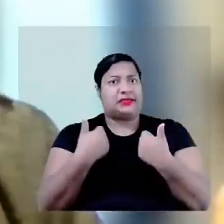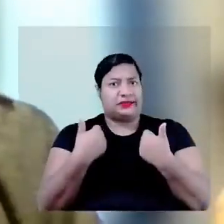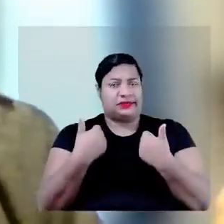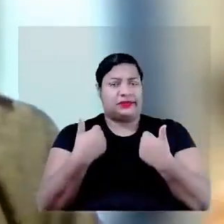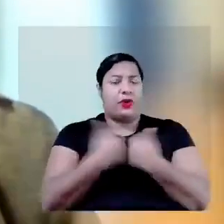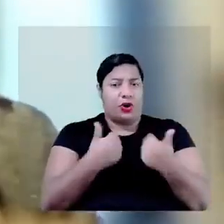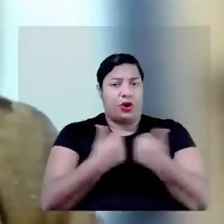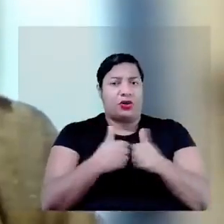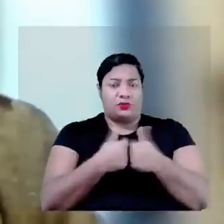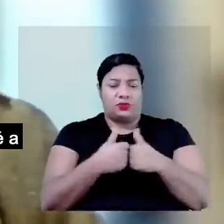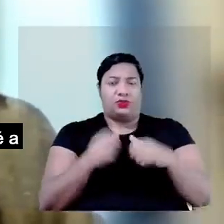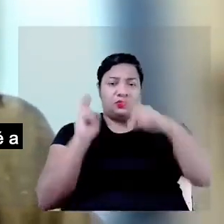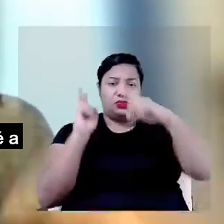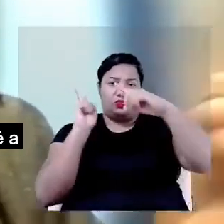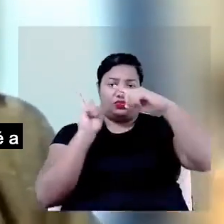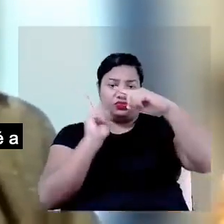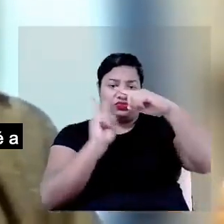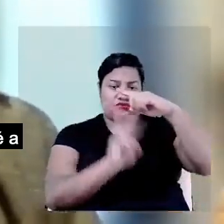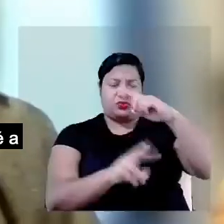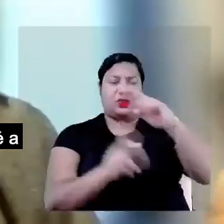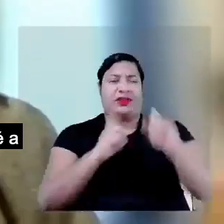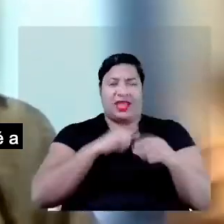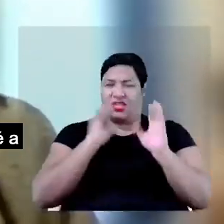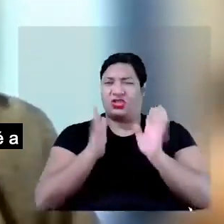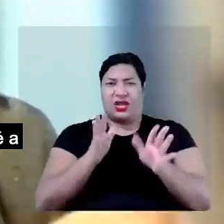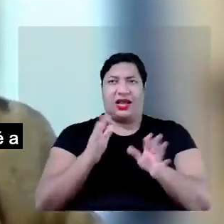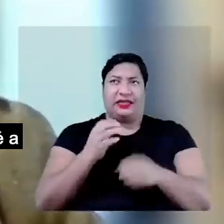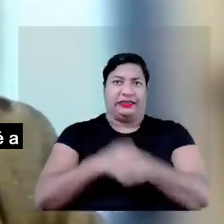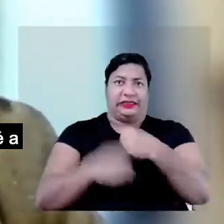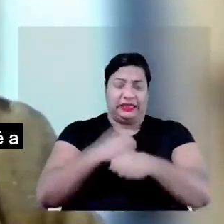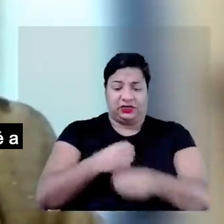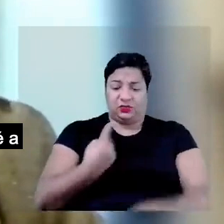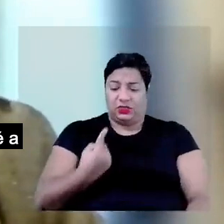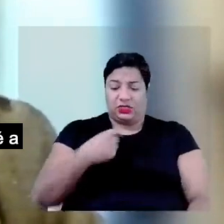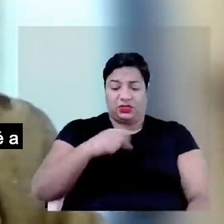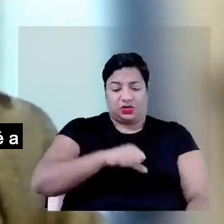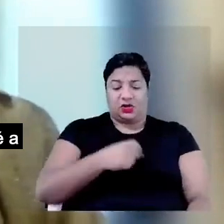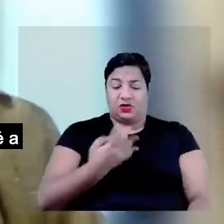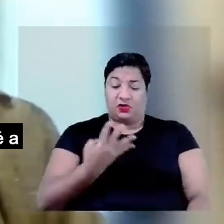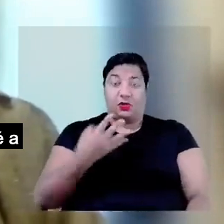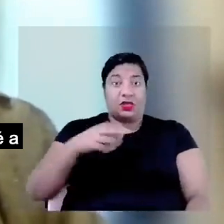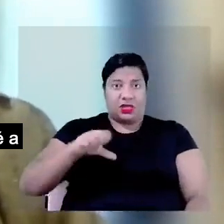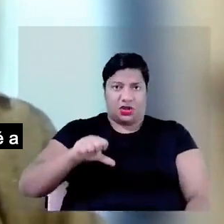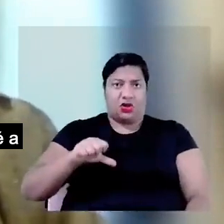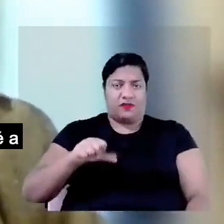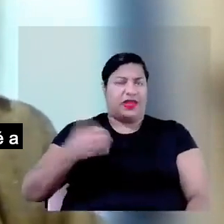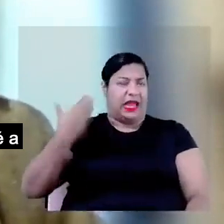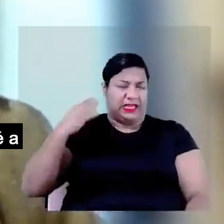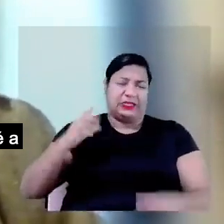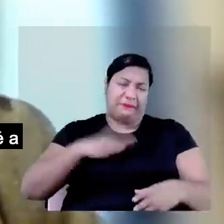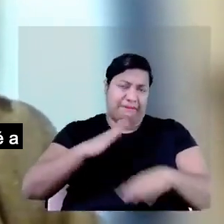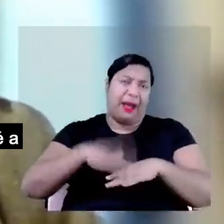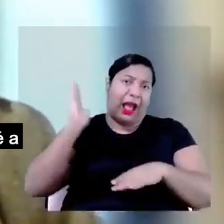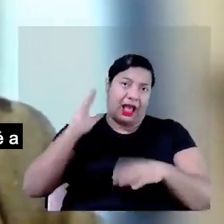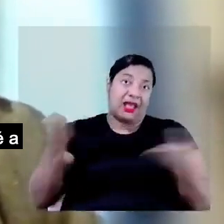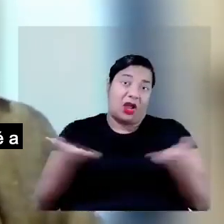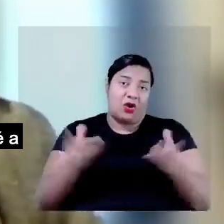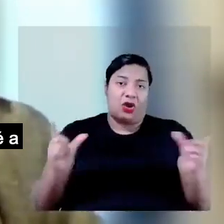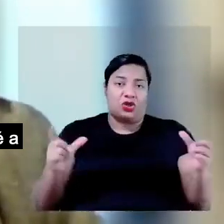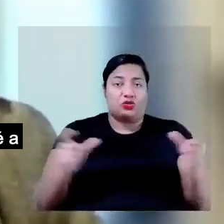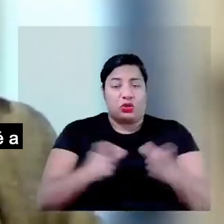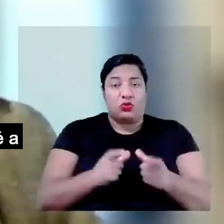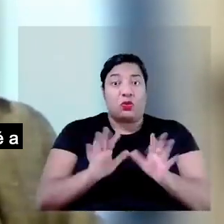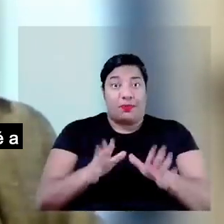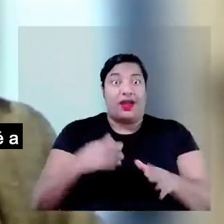os trólebus, que já foram muito maiores, mas existem até hoje. Mas agora é ampliação